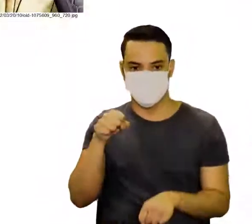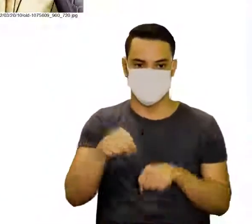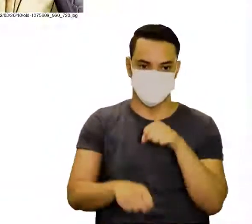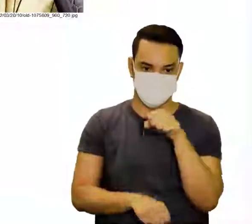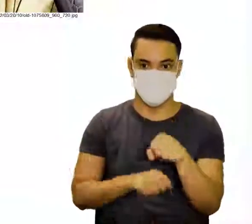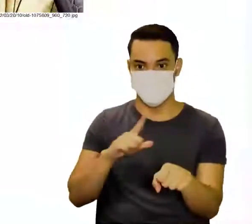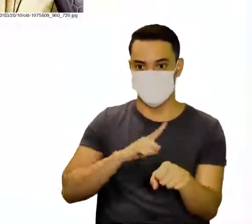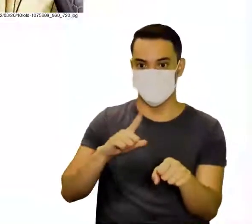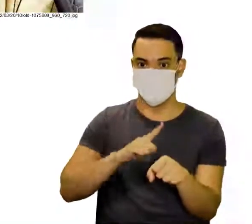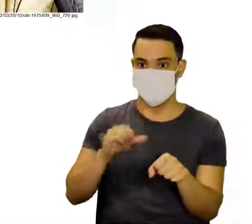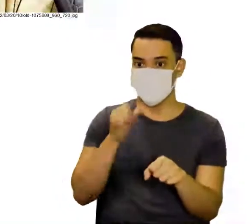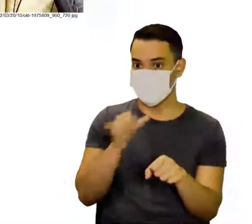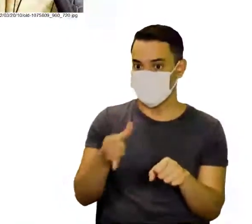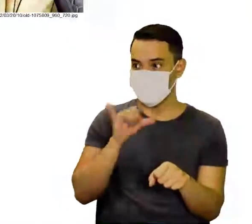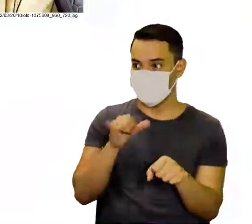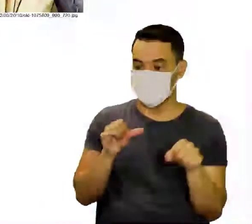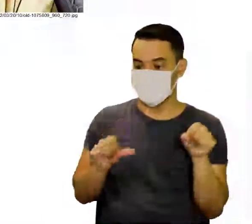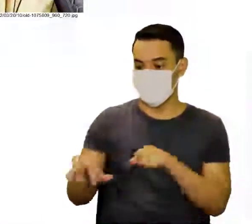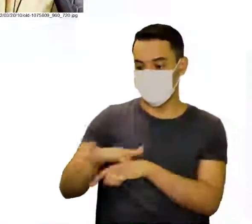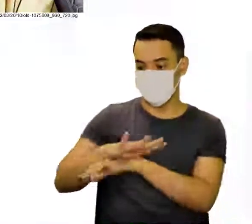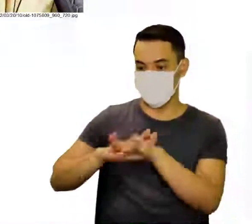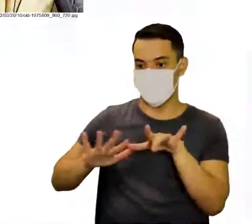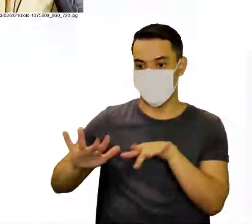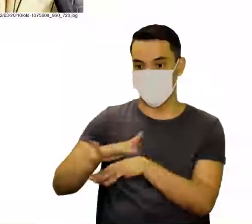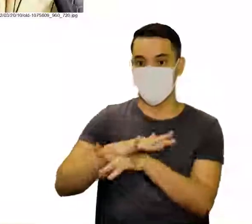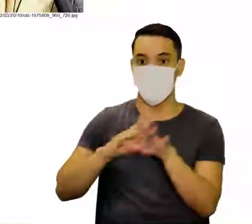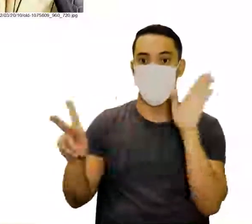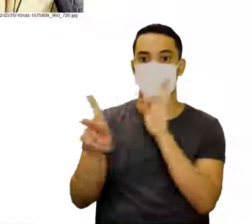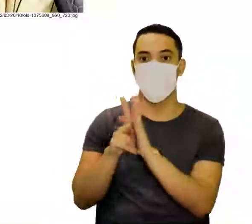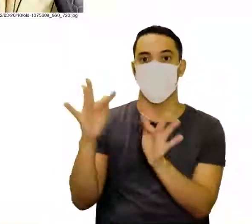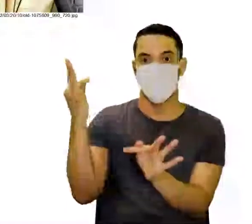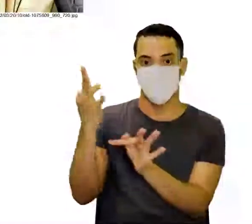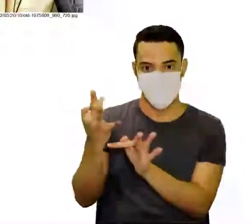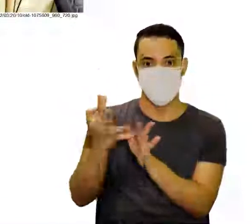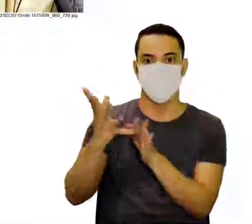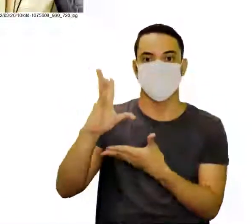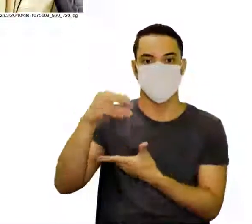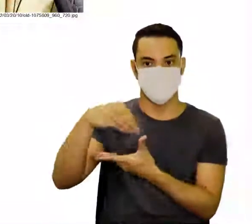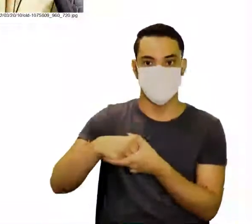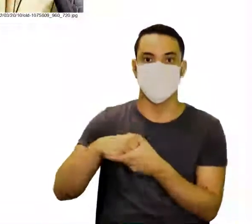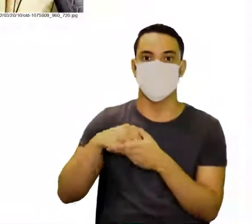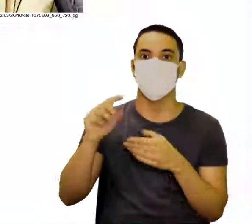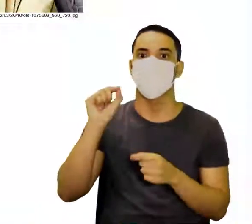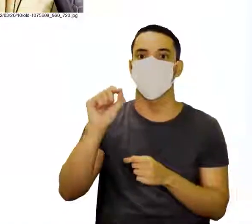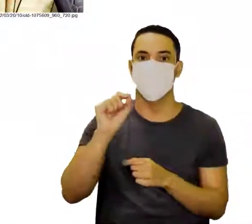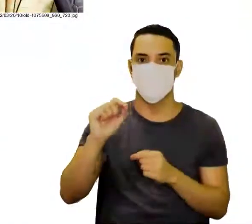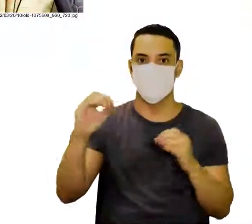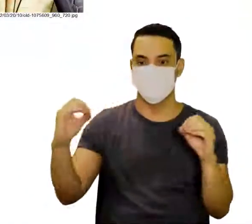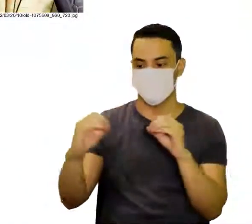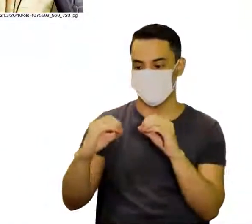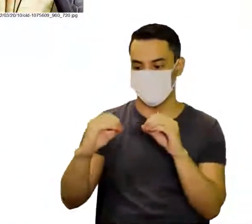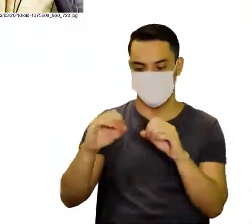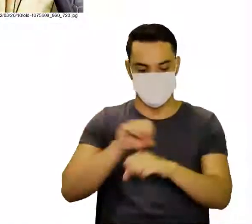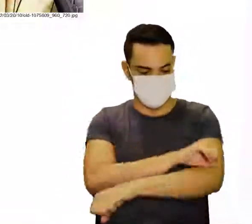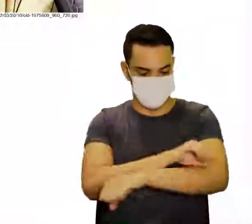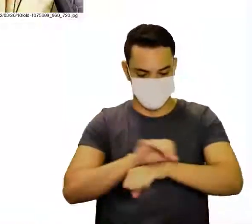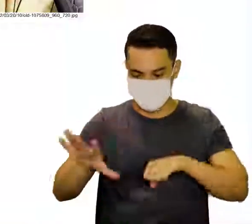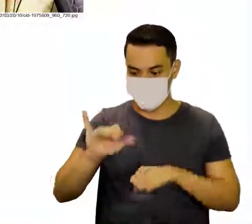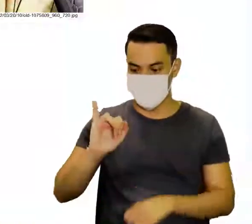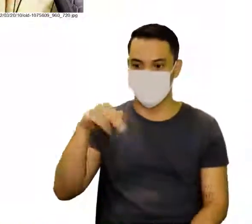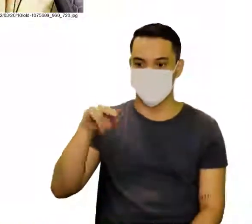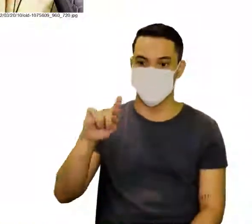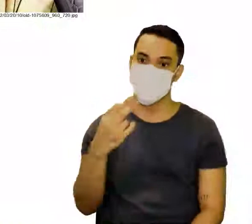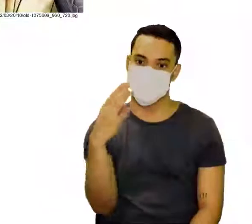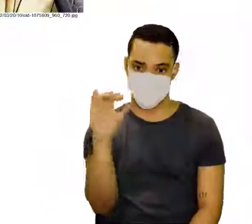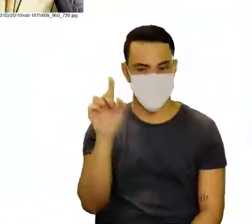uma geração de corrente através de um processo físico, tá, pessoal? De indução, ok? Então aqui o nosso dínamo é